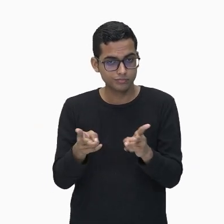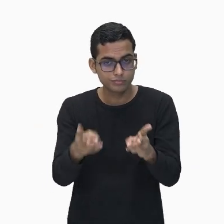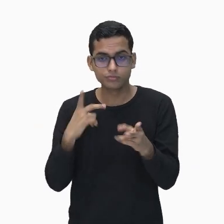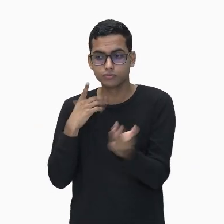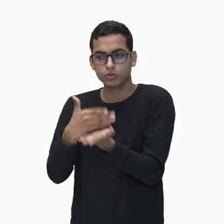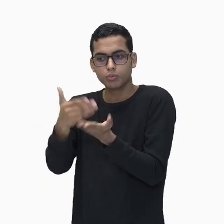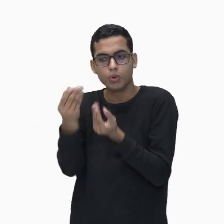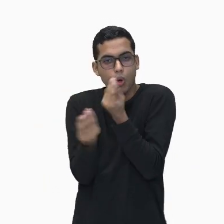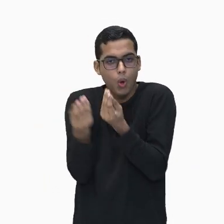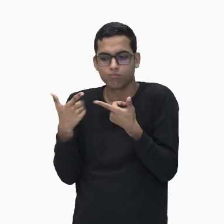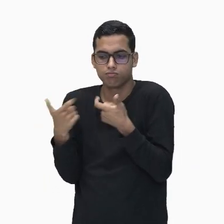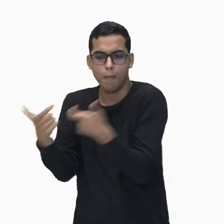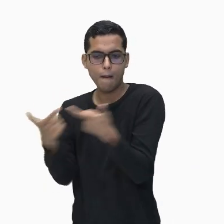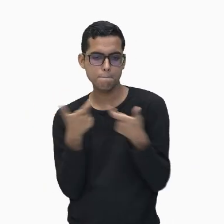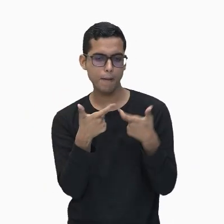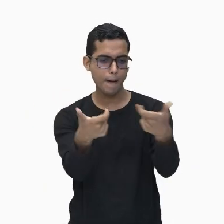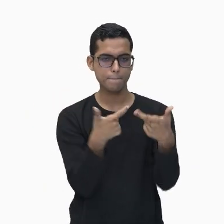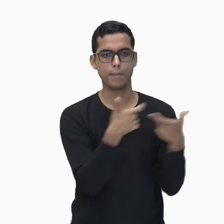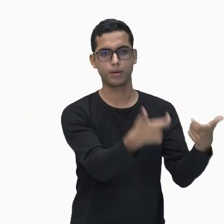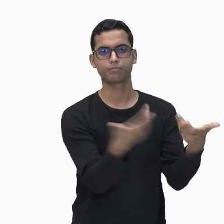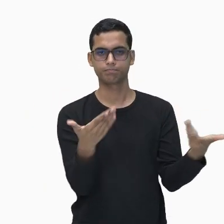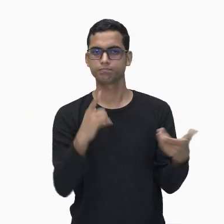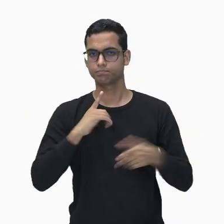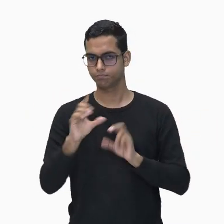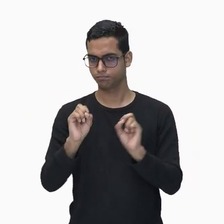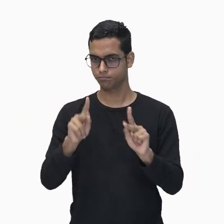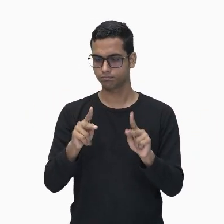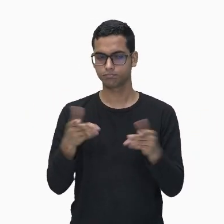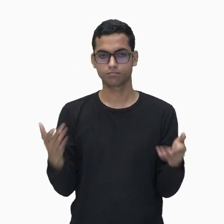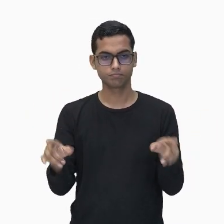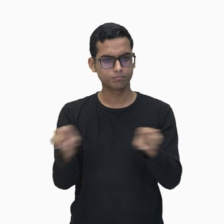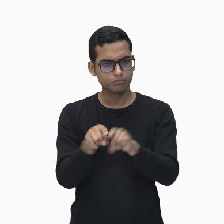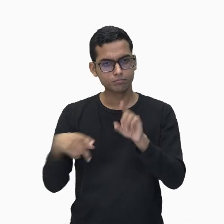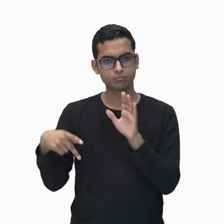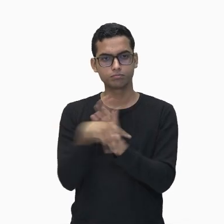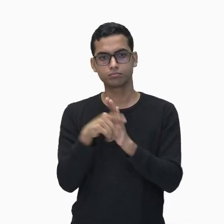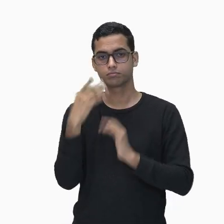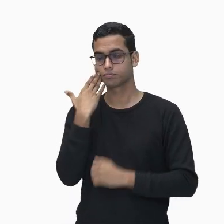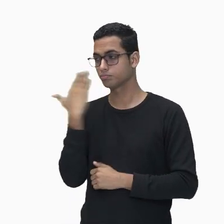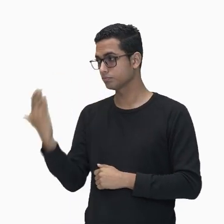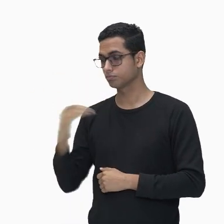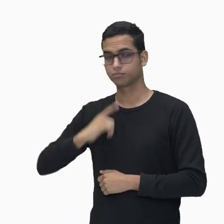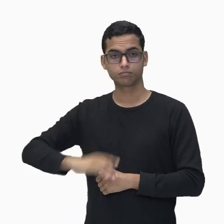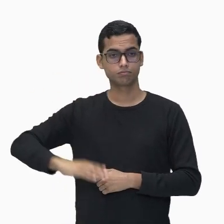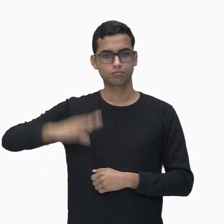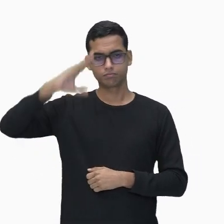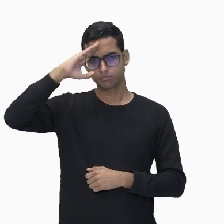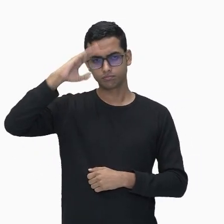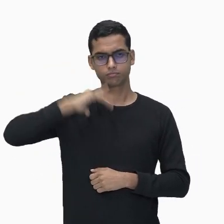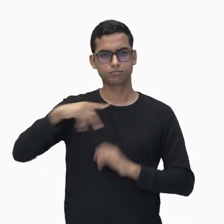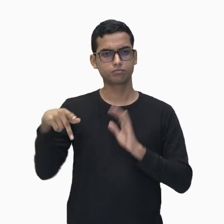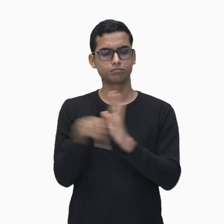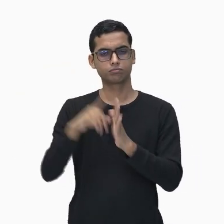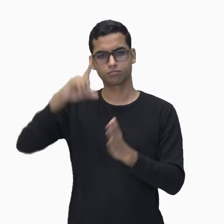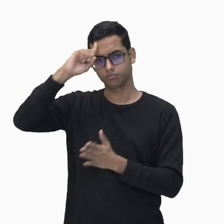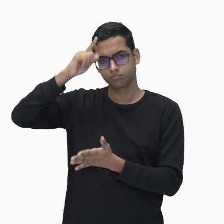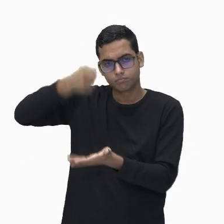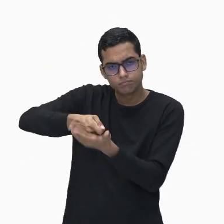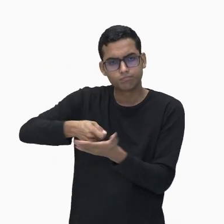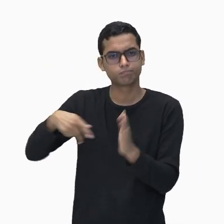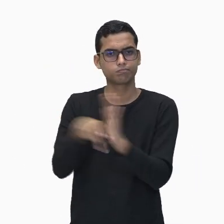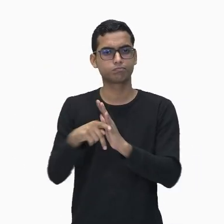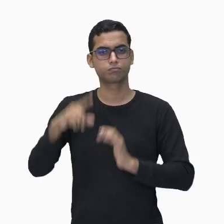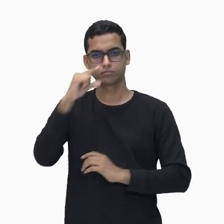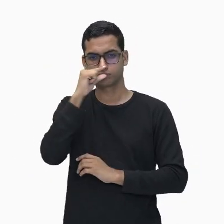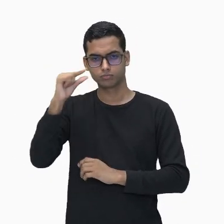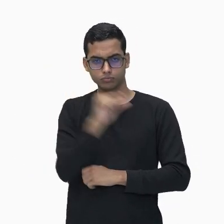por guerras, né? Então anotem aí, ditadura salazarista, o fim dessas guerras coloniais